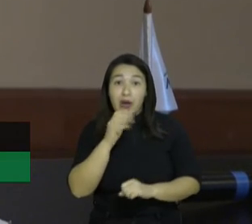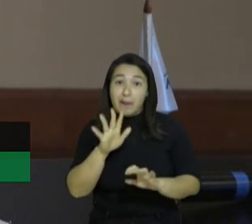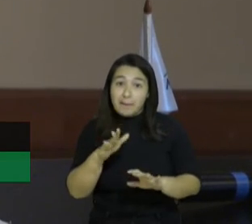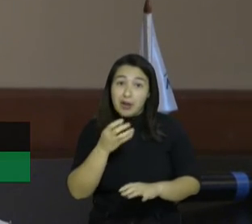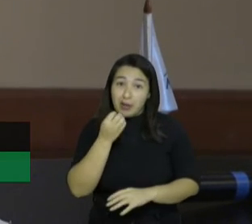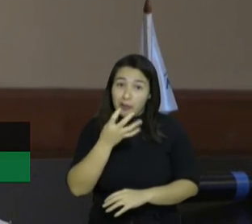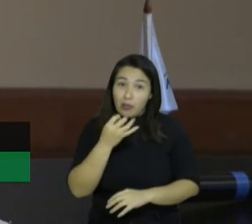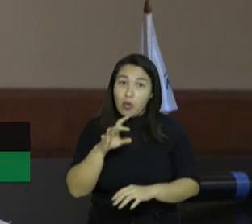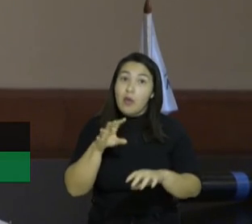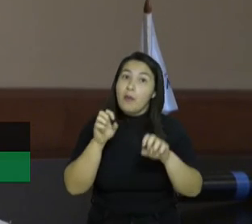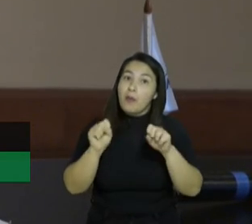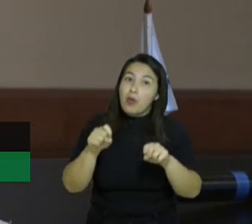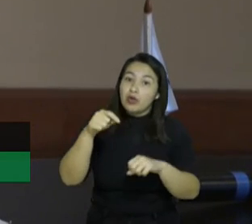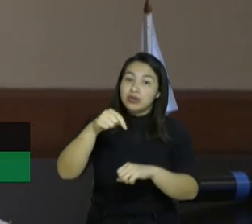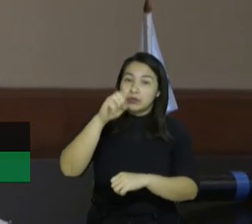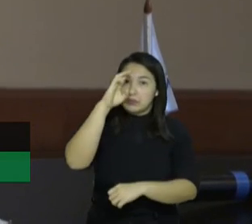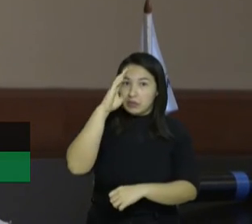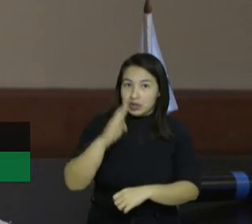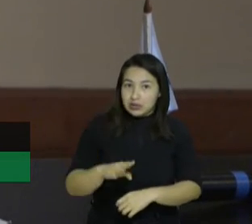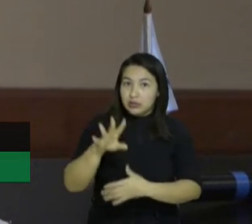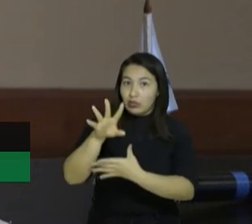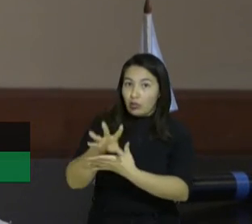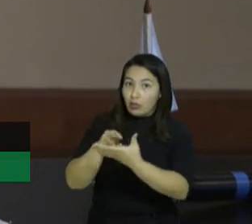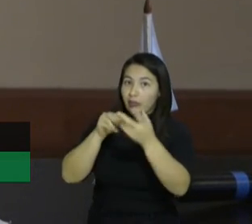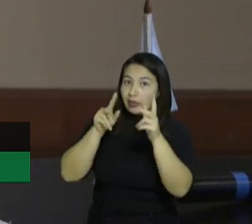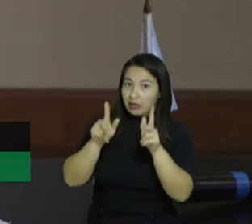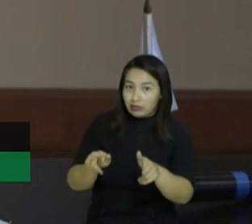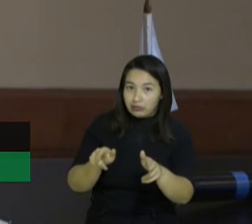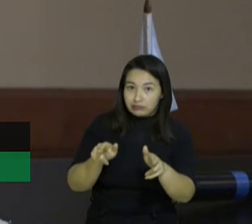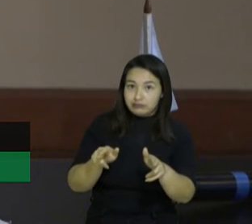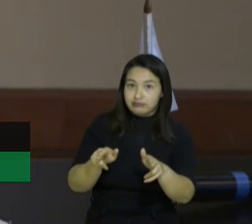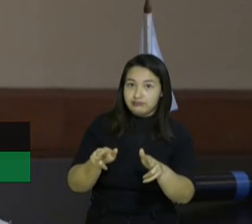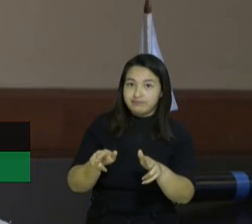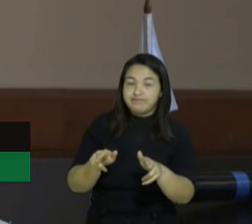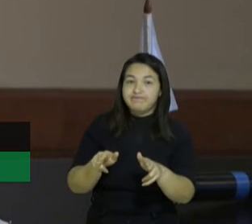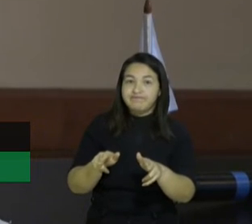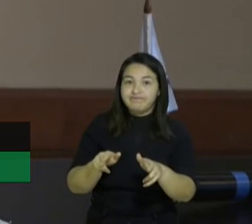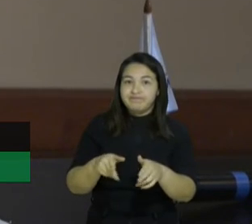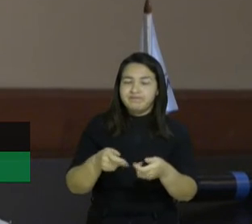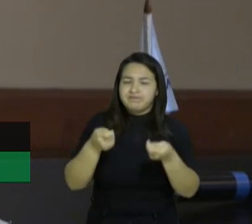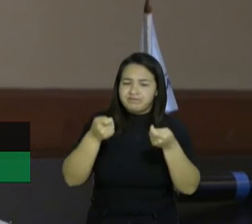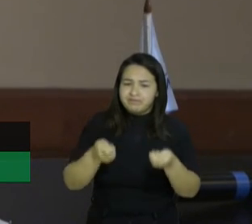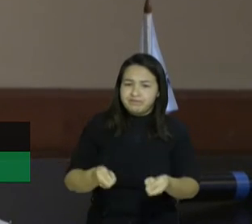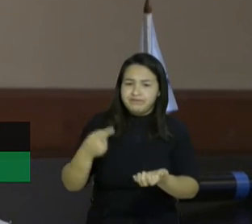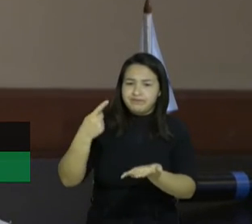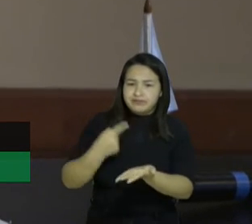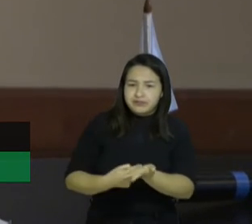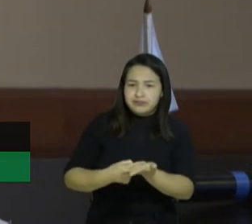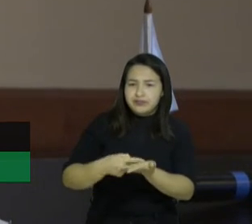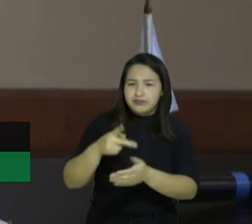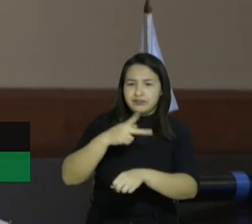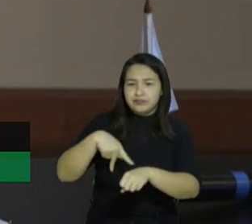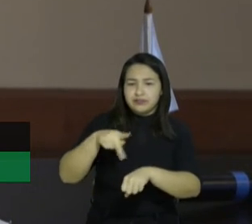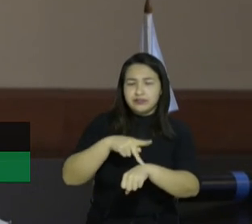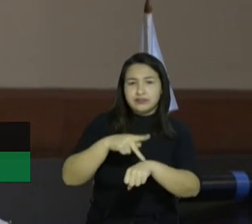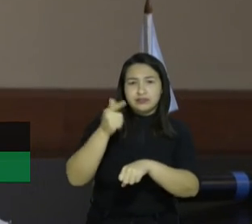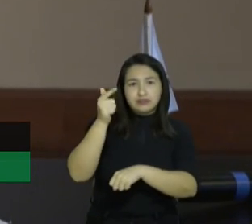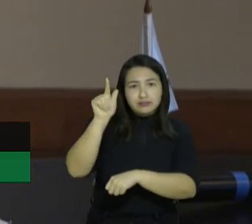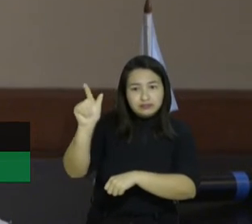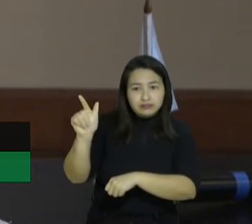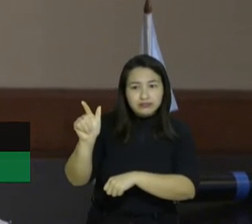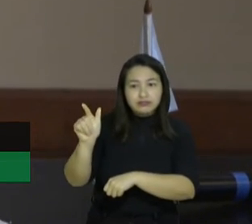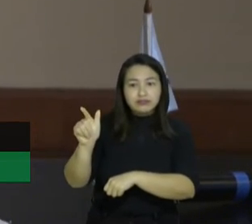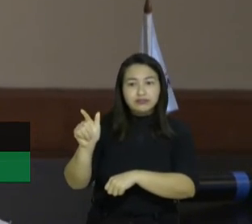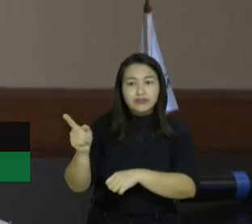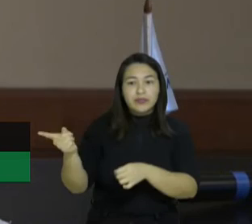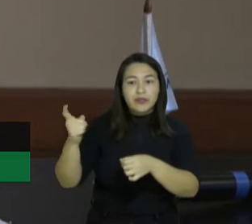creio que o Brasil poderia seguir esse rumo de maior de firmar mais acordos internacionais E aí eu volto